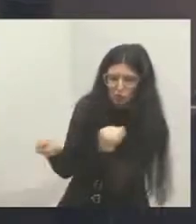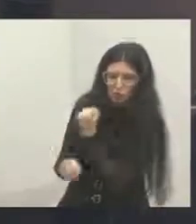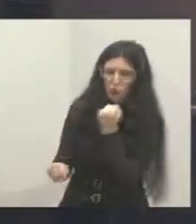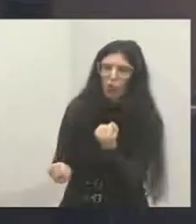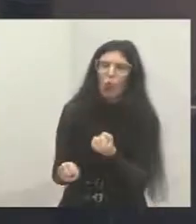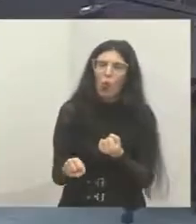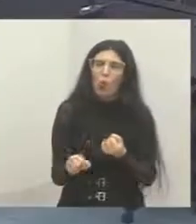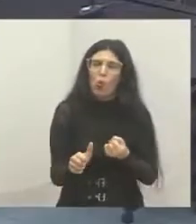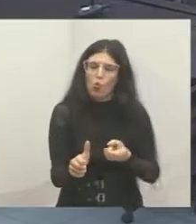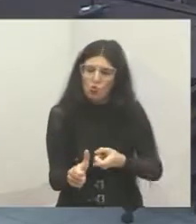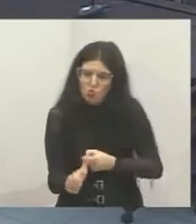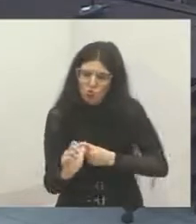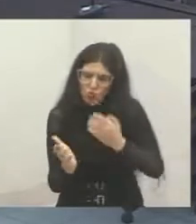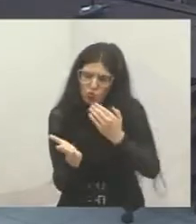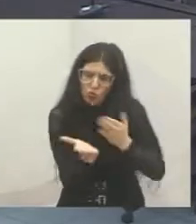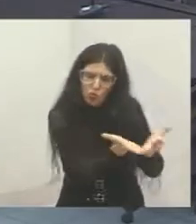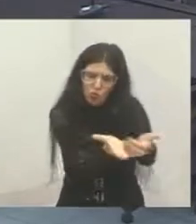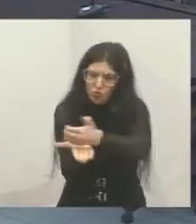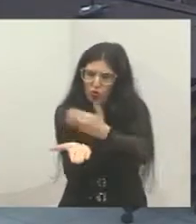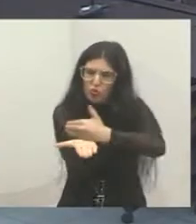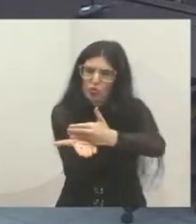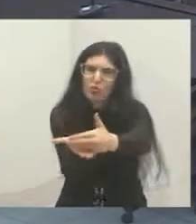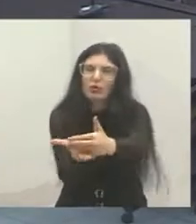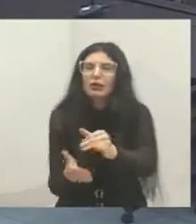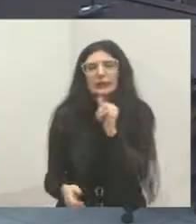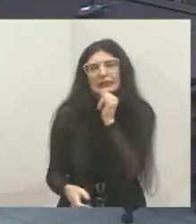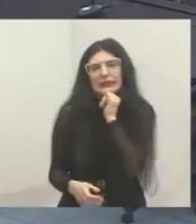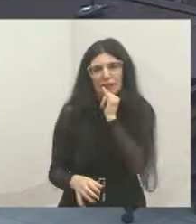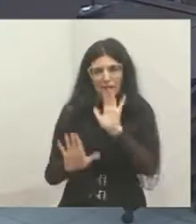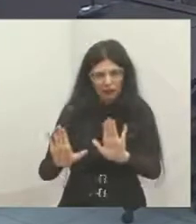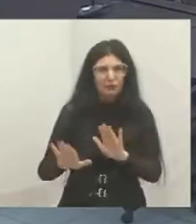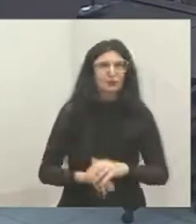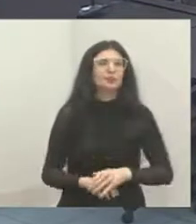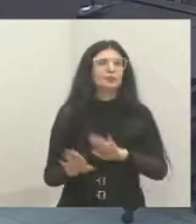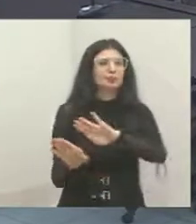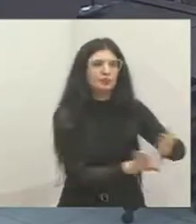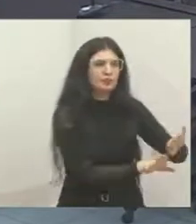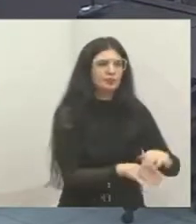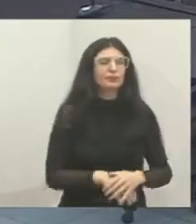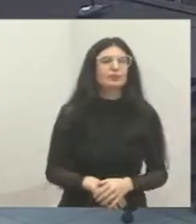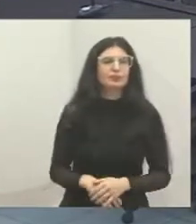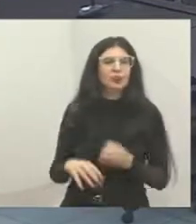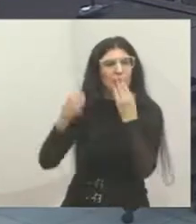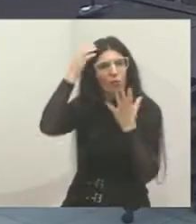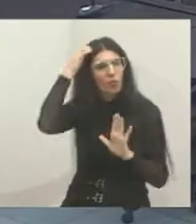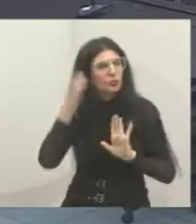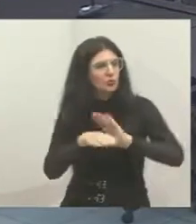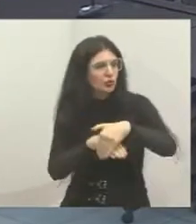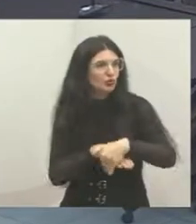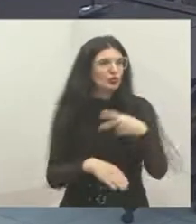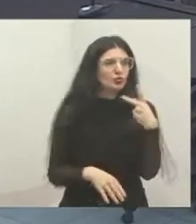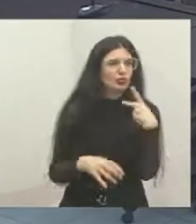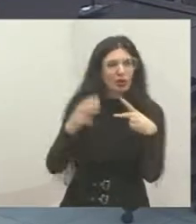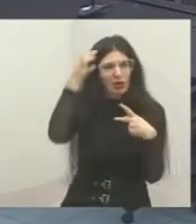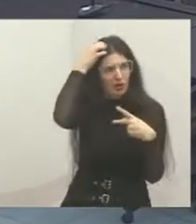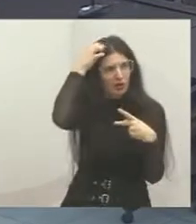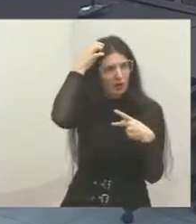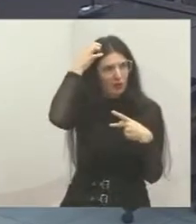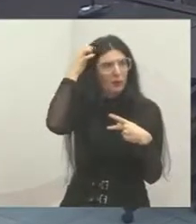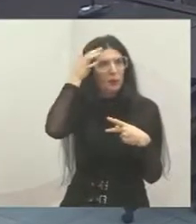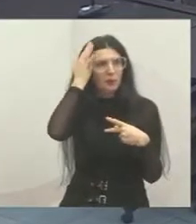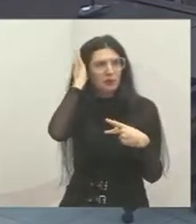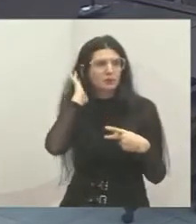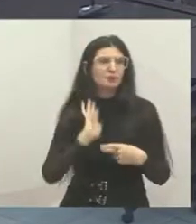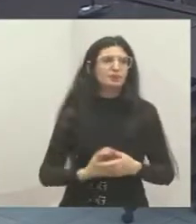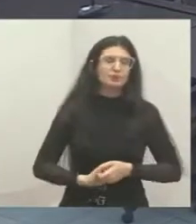Boa noite a todos. Boa noite. Fazer algumas considerações. E aí, pegando o gancho do